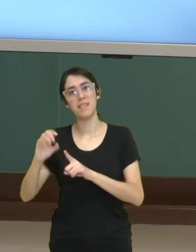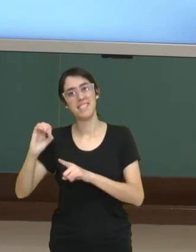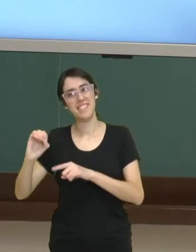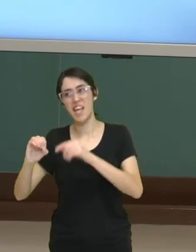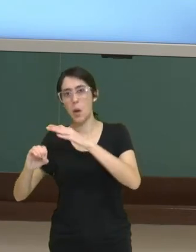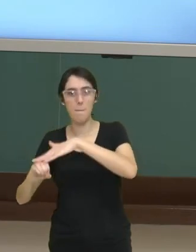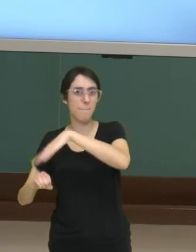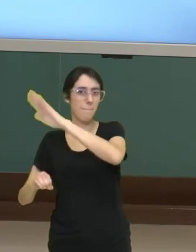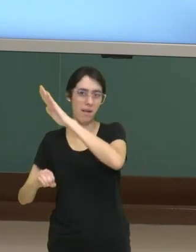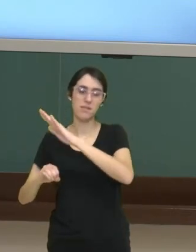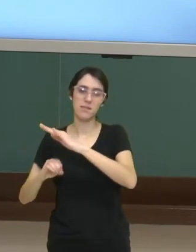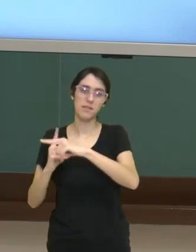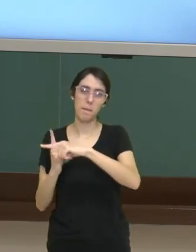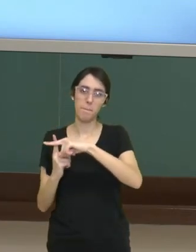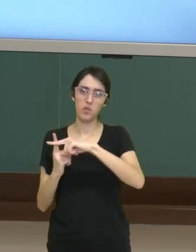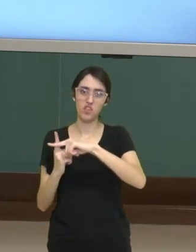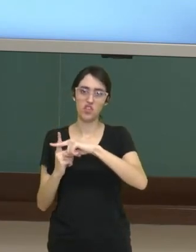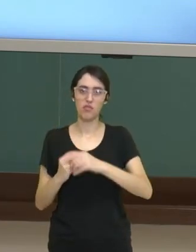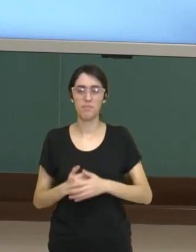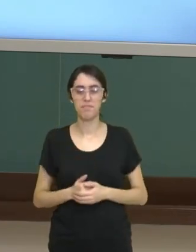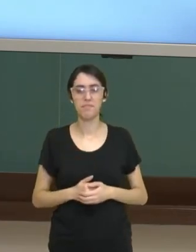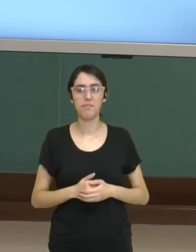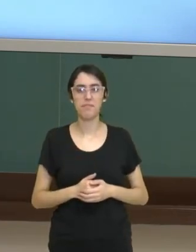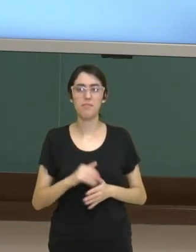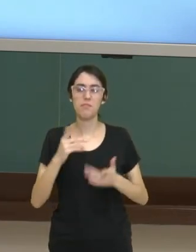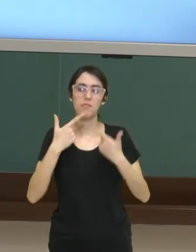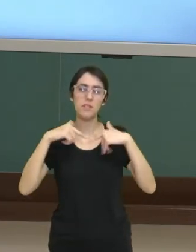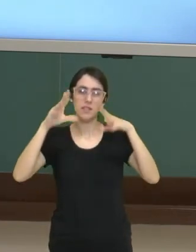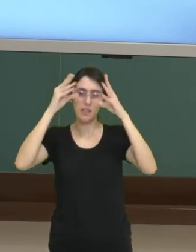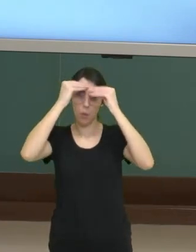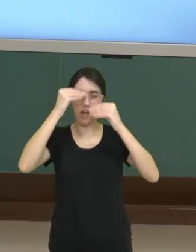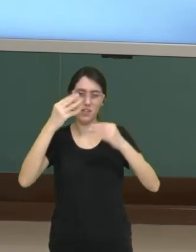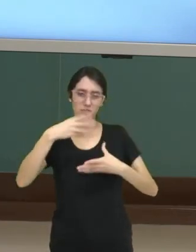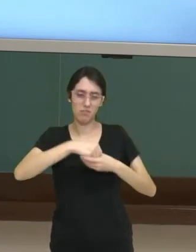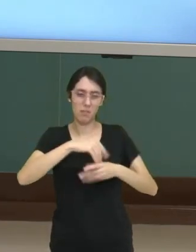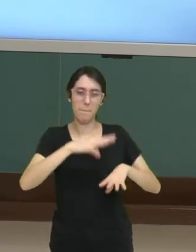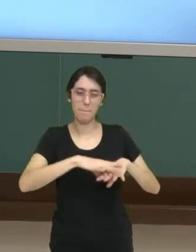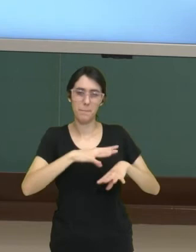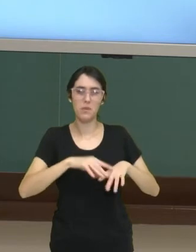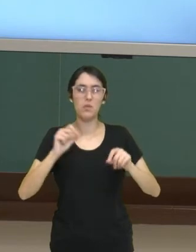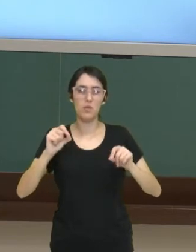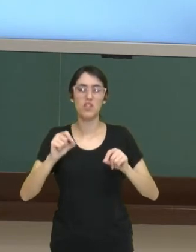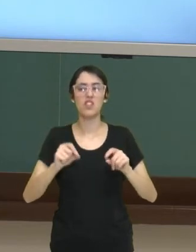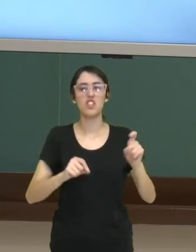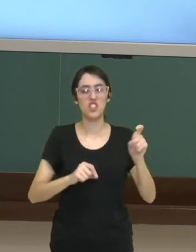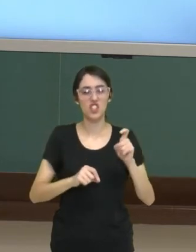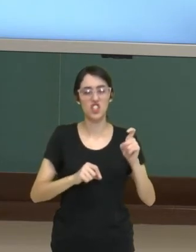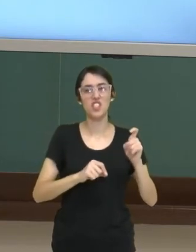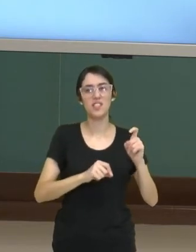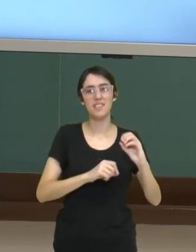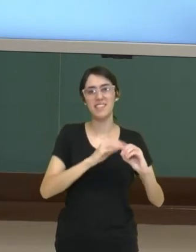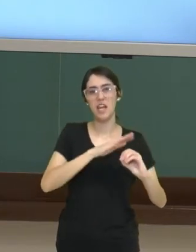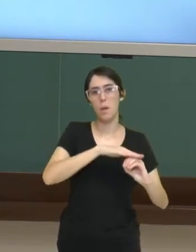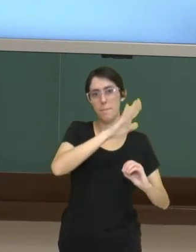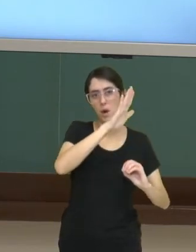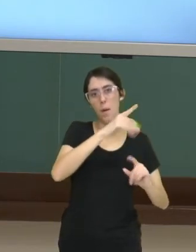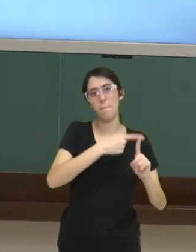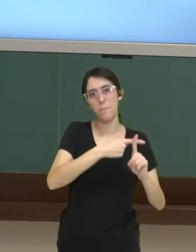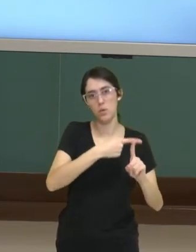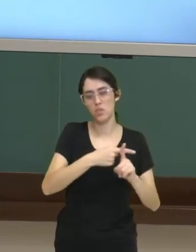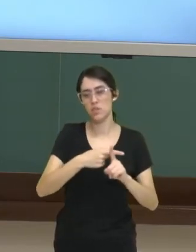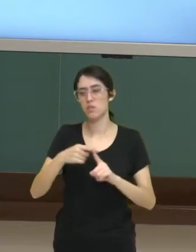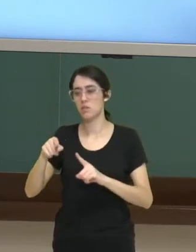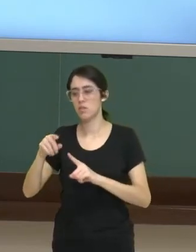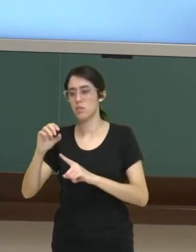que zero, que também significa positivo. Só que a linguagem matemática, a gente normalmente x maior que zero, a gente está querendo dizer que é positivo. X